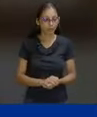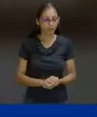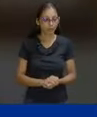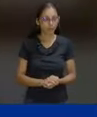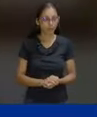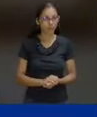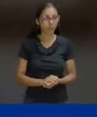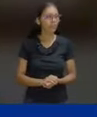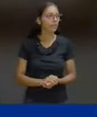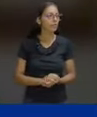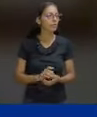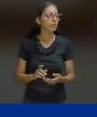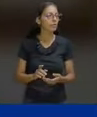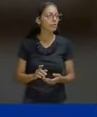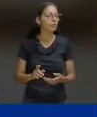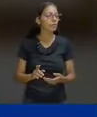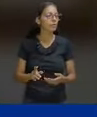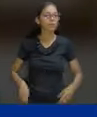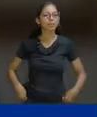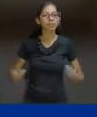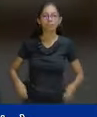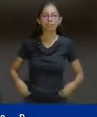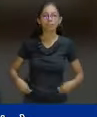a licitude do gasto,